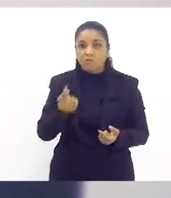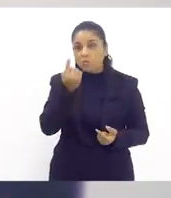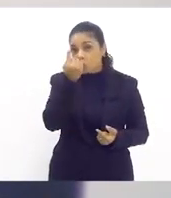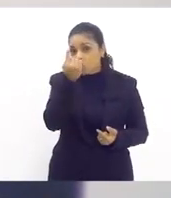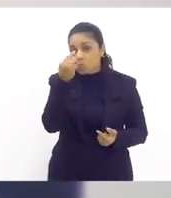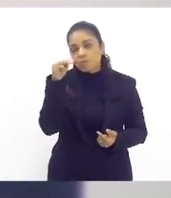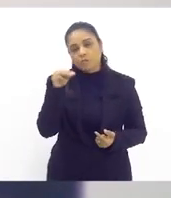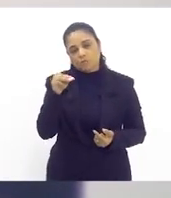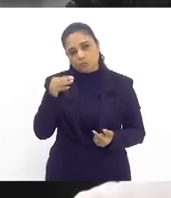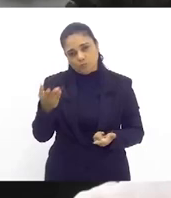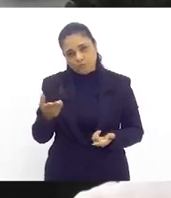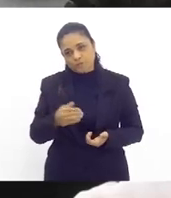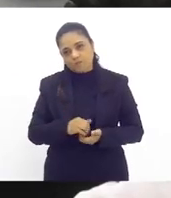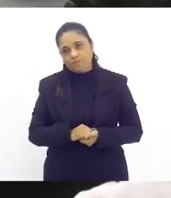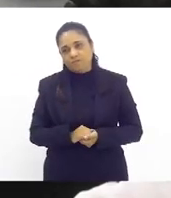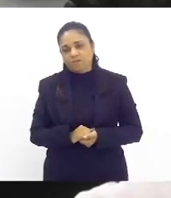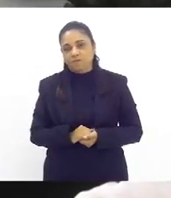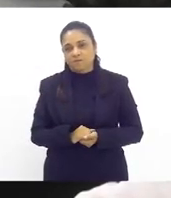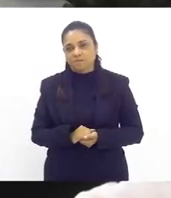um minuto